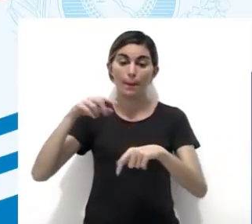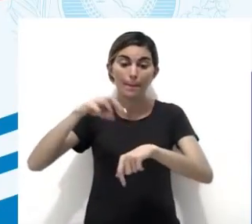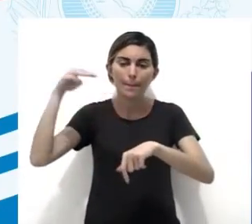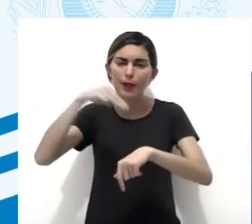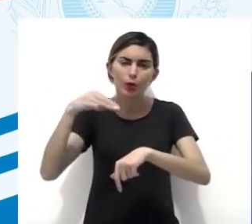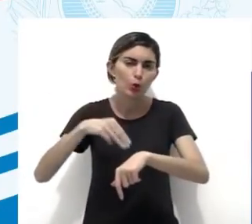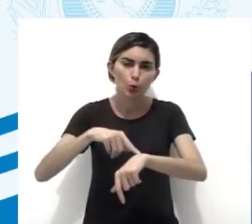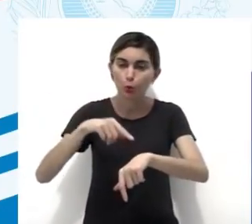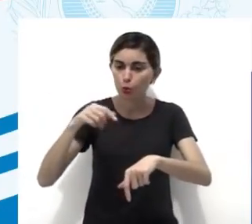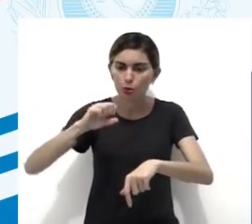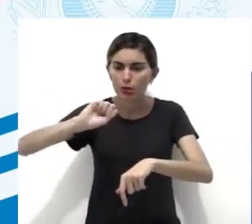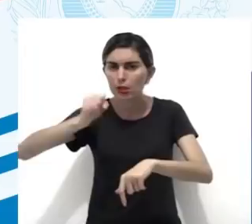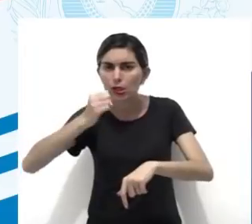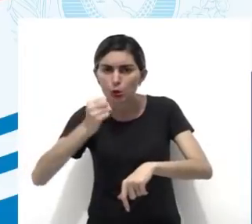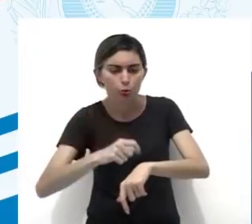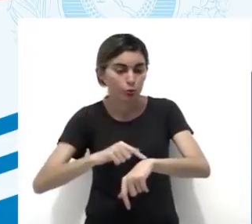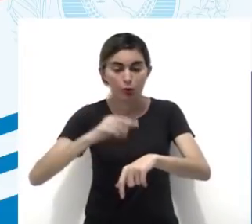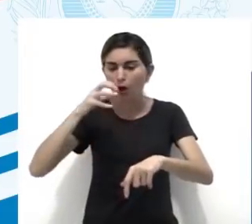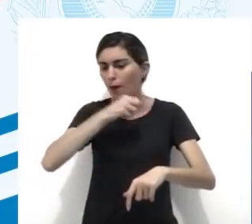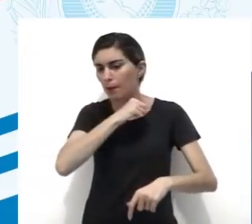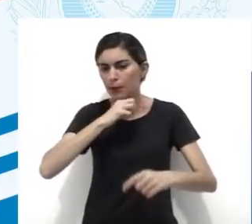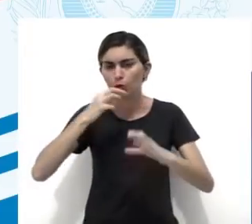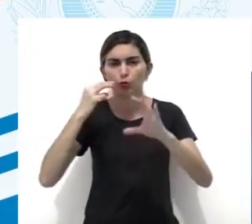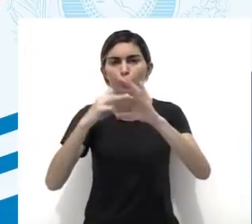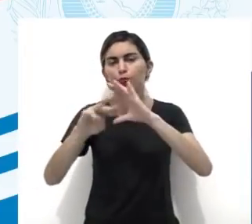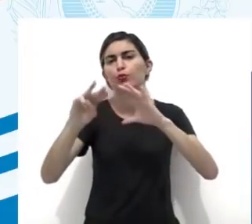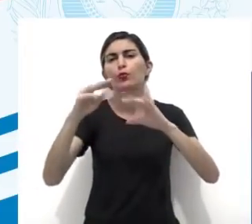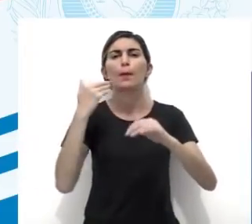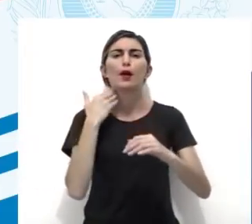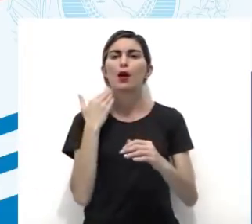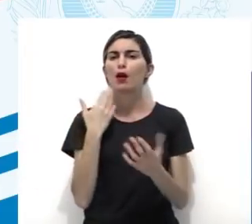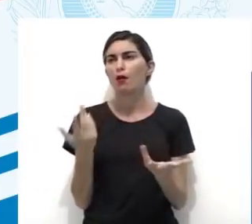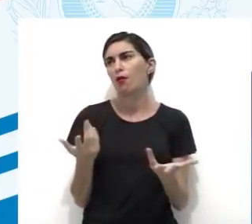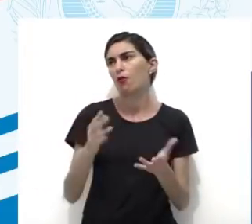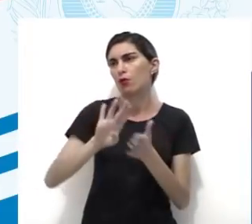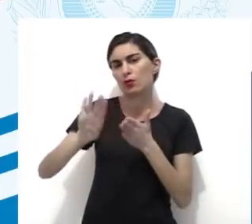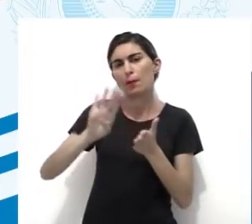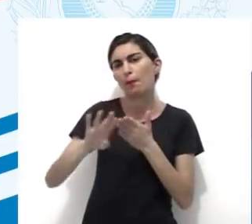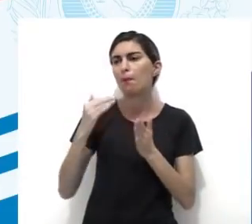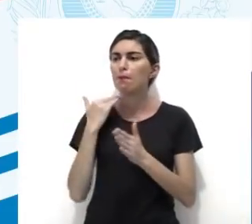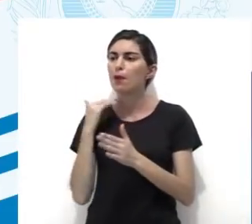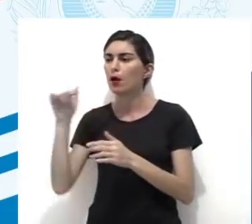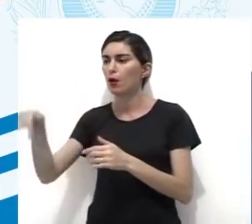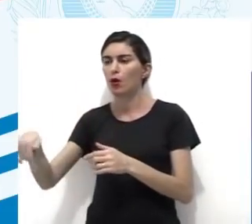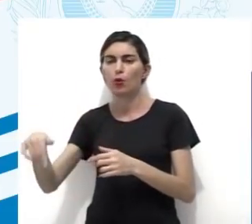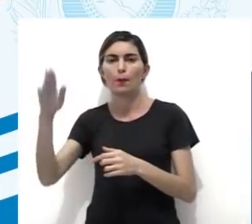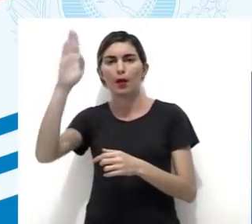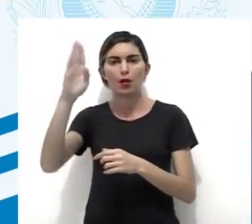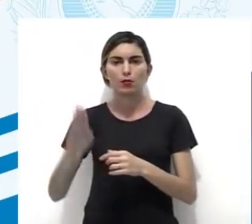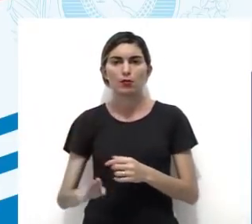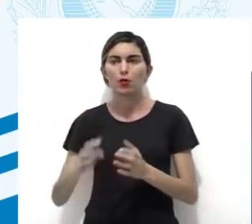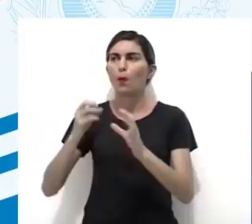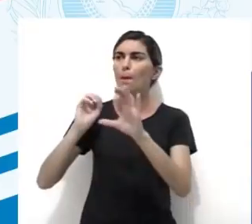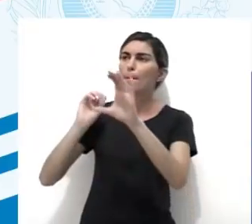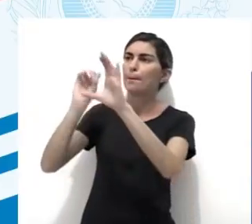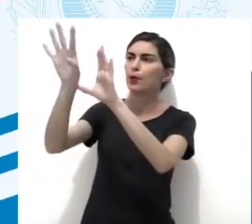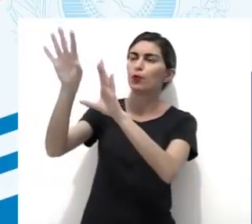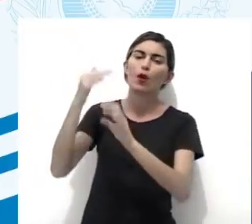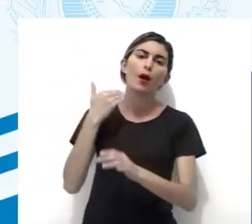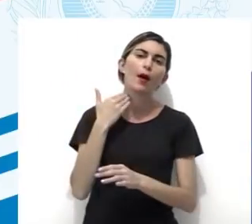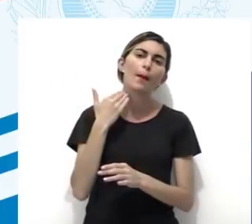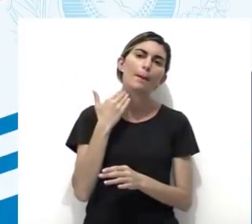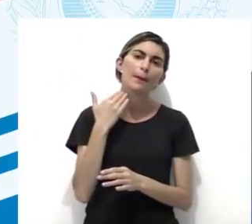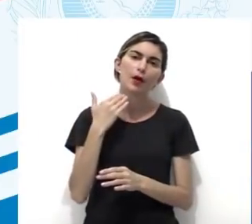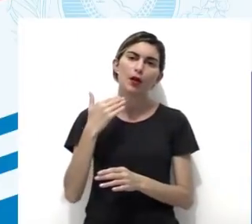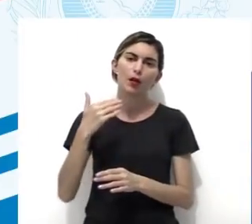minutos ou até de segundos. Eu posso fazer uma transferência bancária de um banco que esteja no Brasil para um banco que esteja